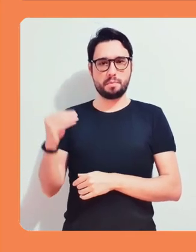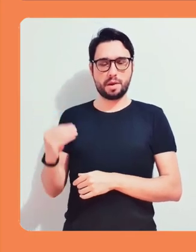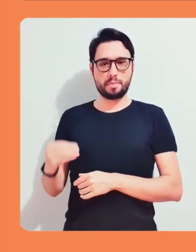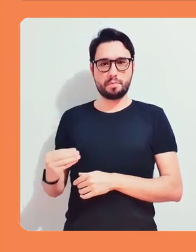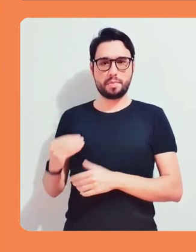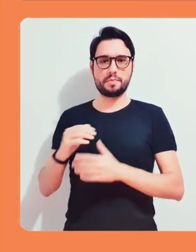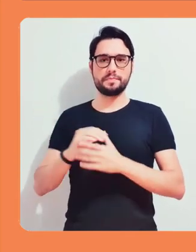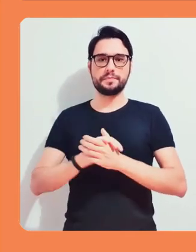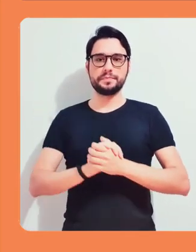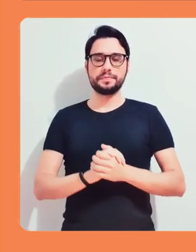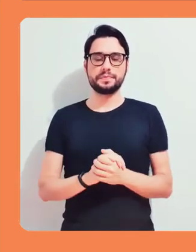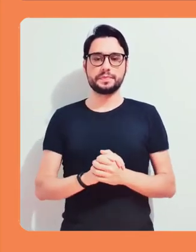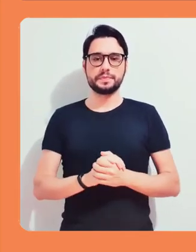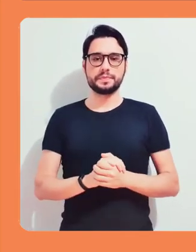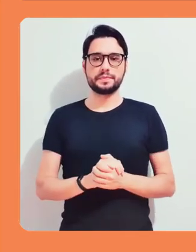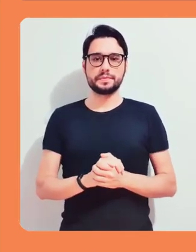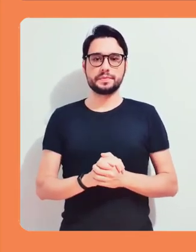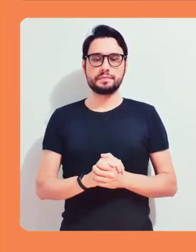Experimentação.